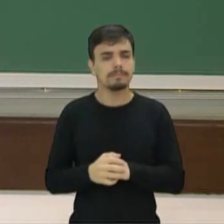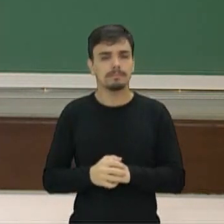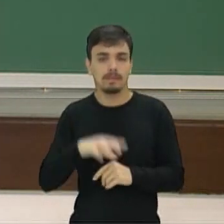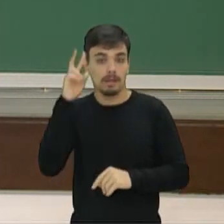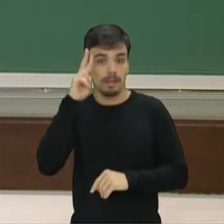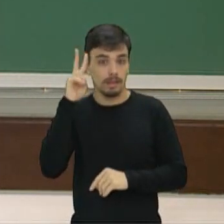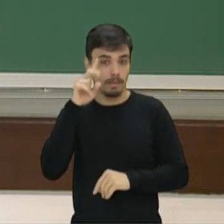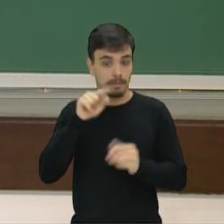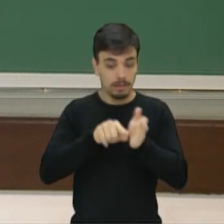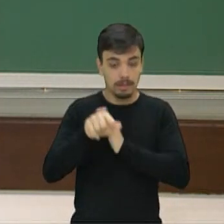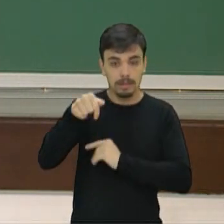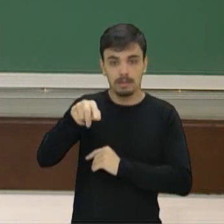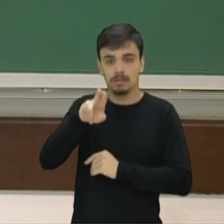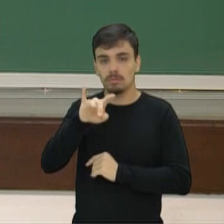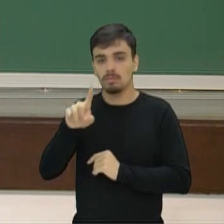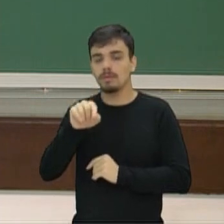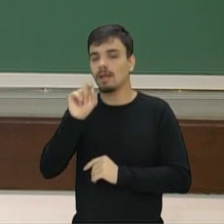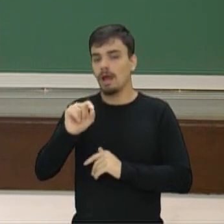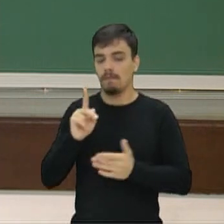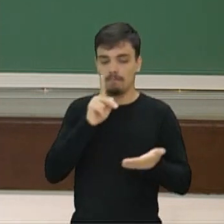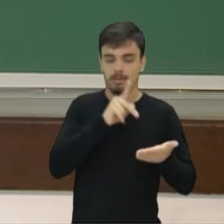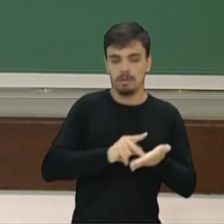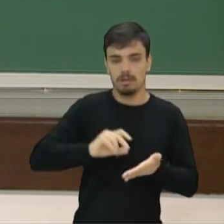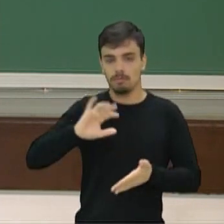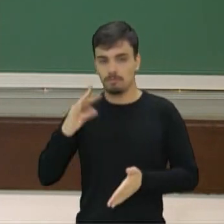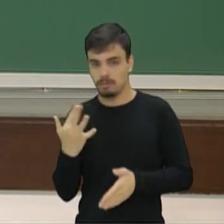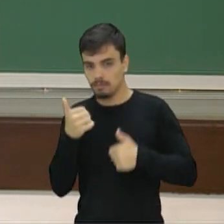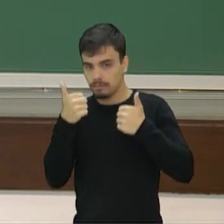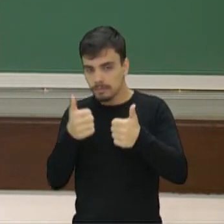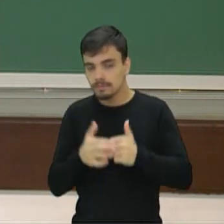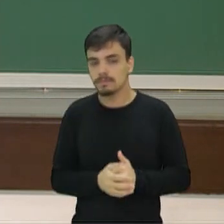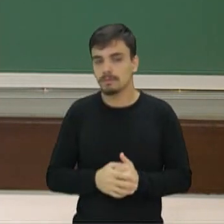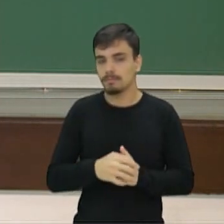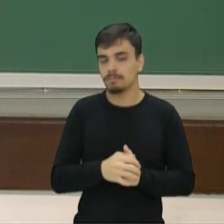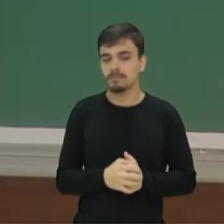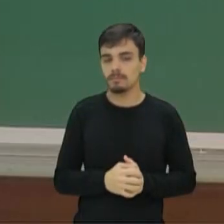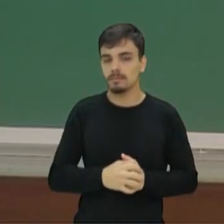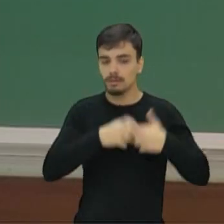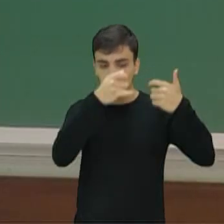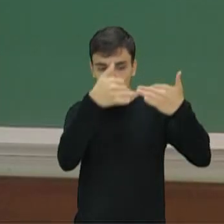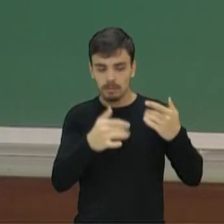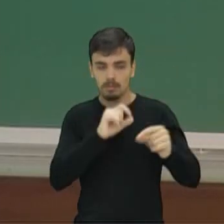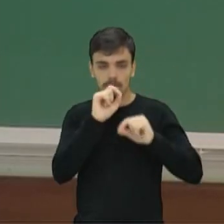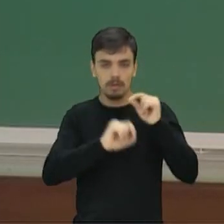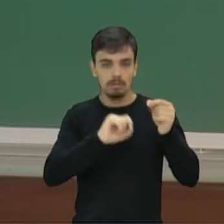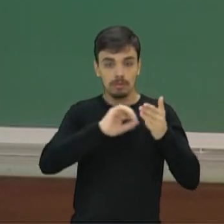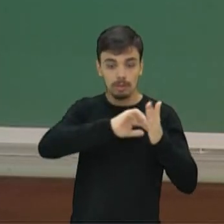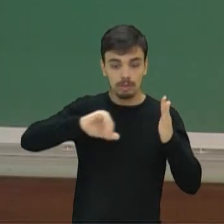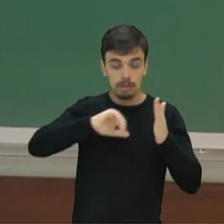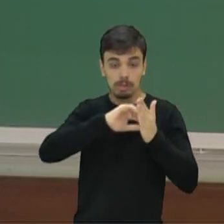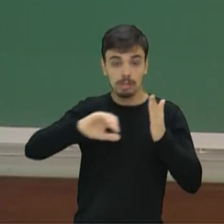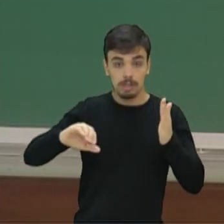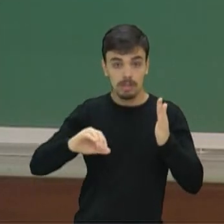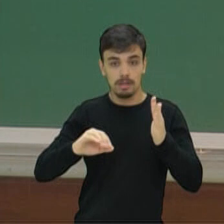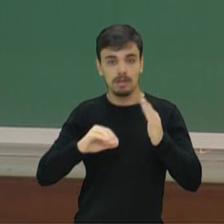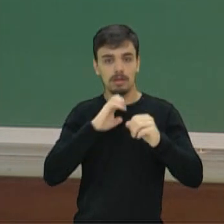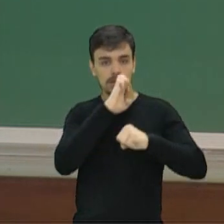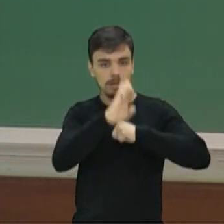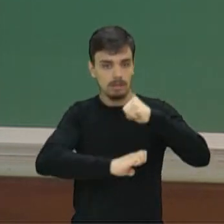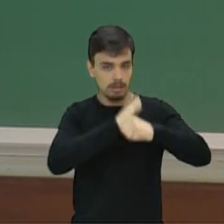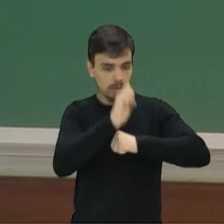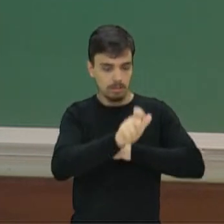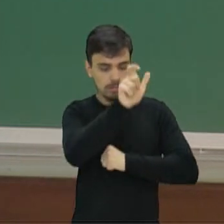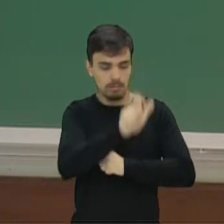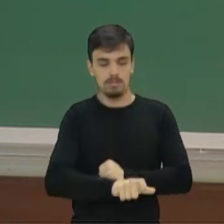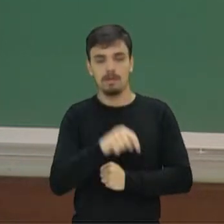Lembre-se, o quiz é só para você dizer se é verdade ou se é falsa. Ele fala o seguinte: quando retiramos elétrons de um corpo, ele fica